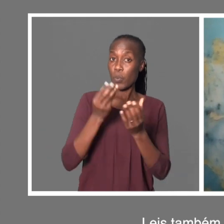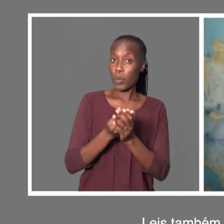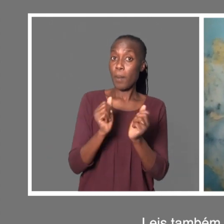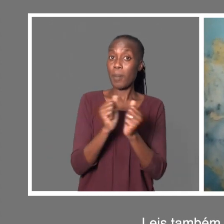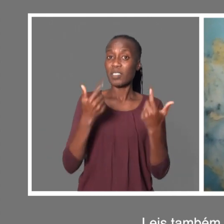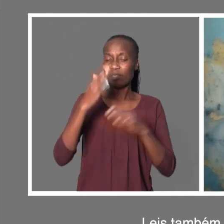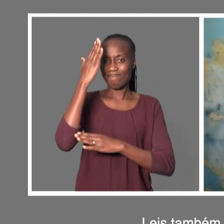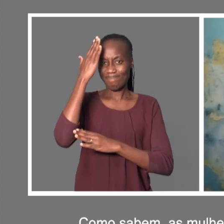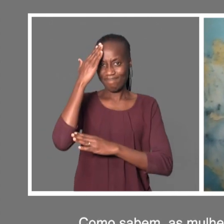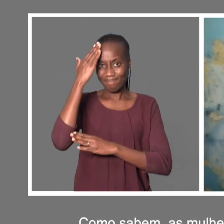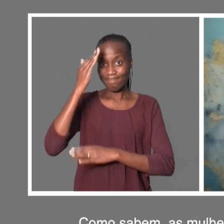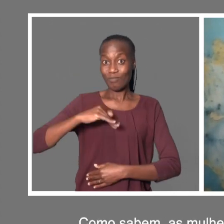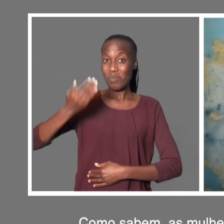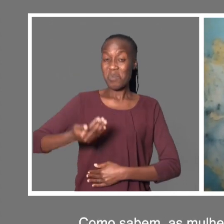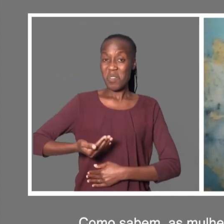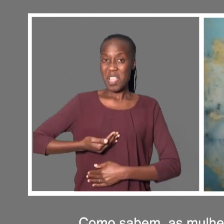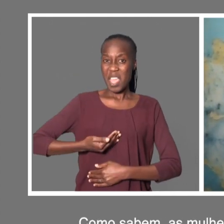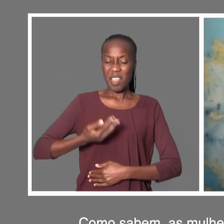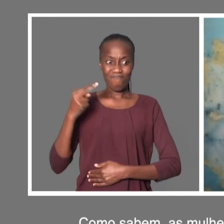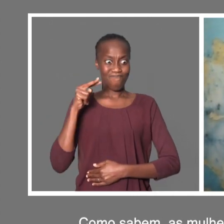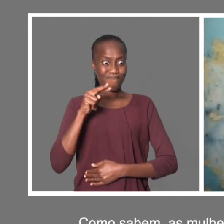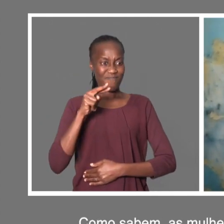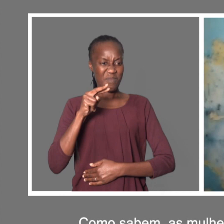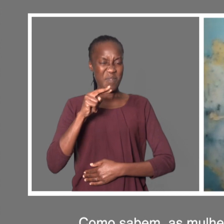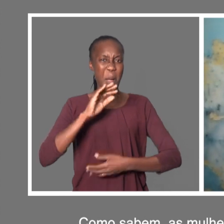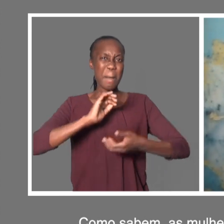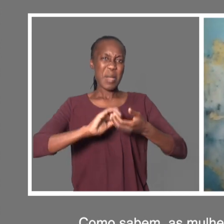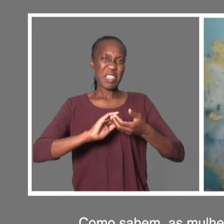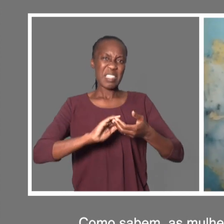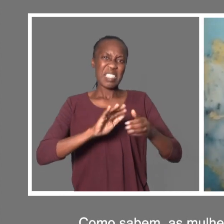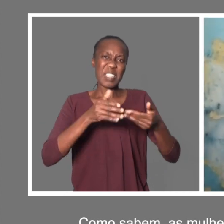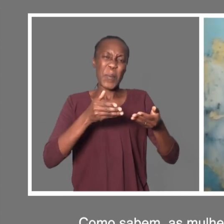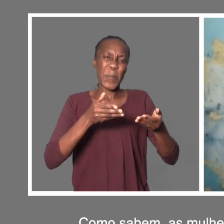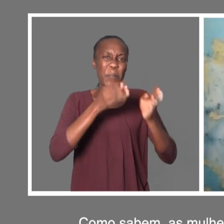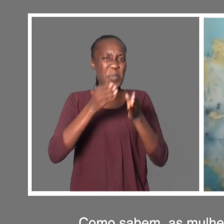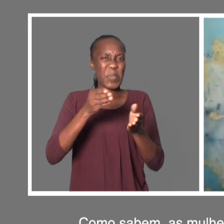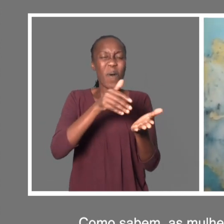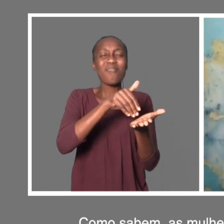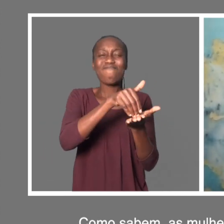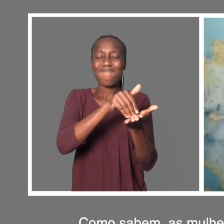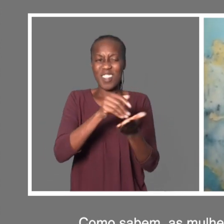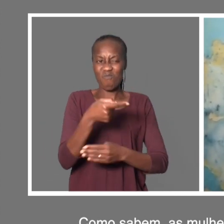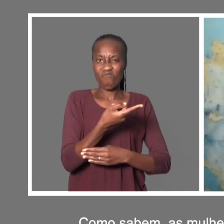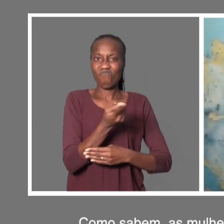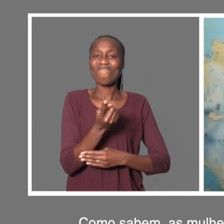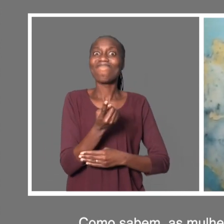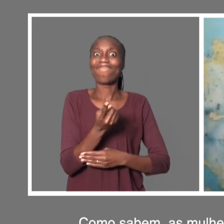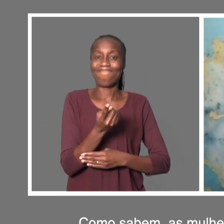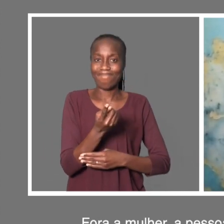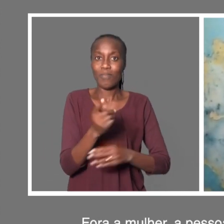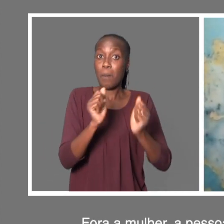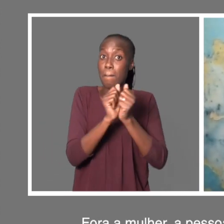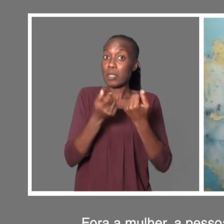mulheres que sabem que muitas vezes que as mulheres são um tipo como um dos sexos mais